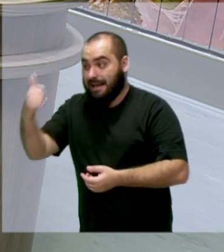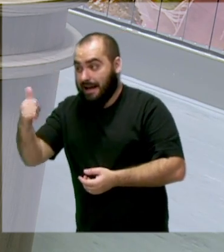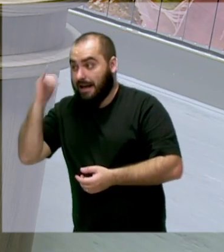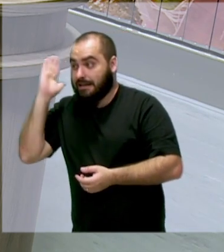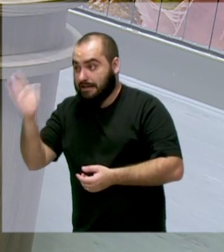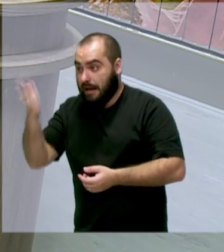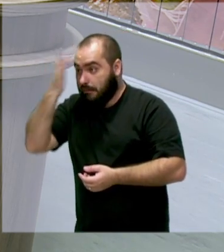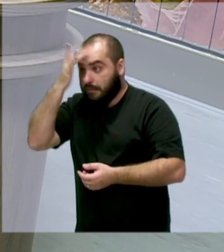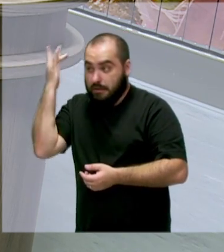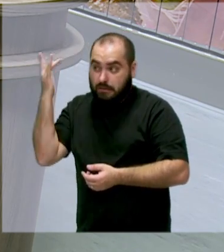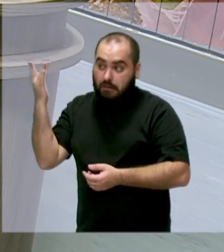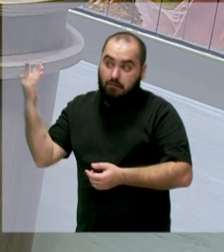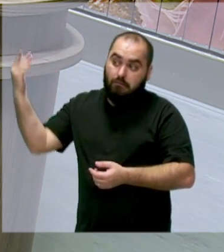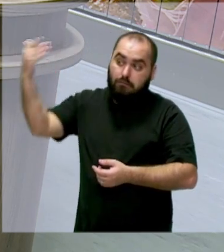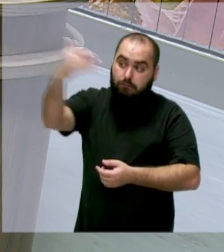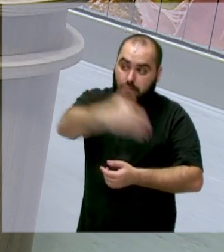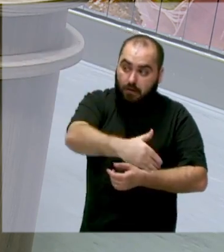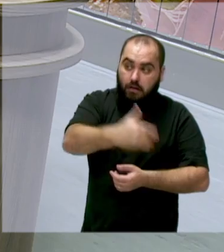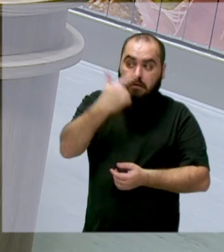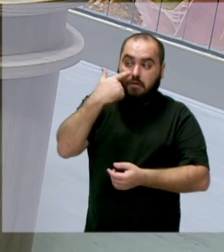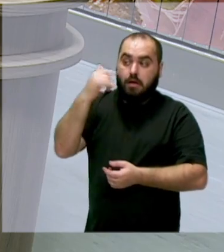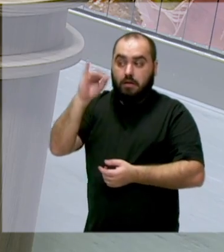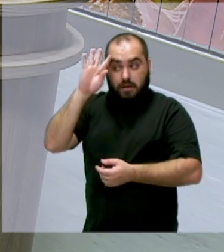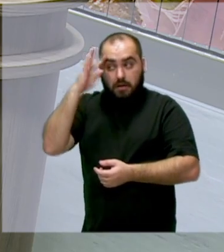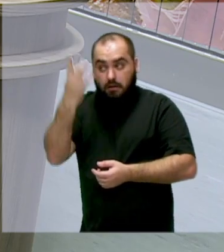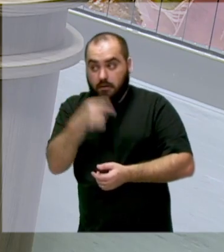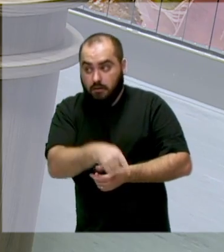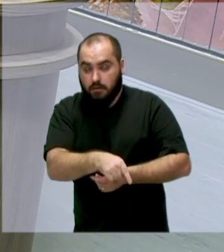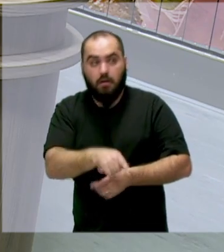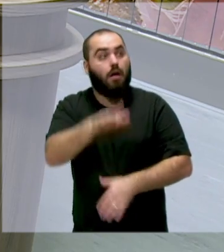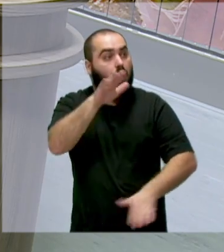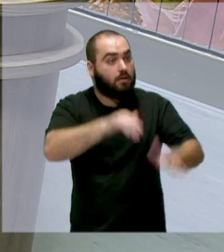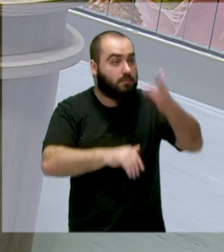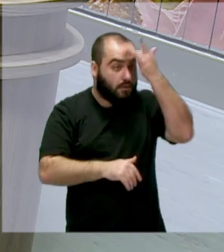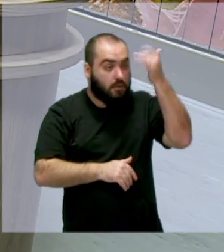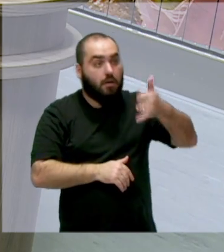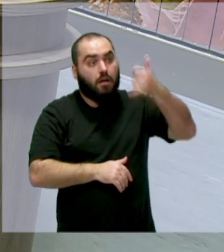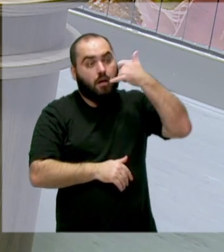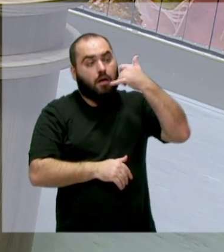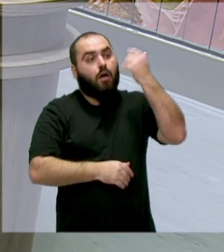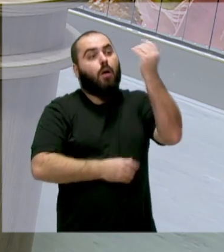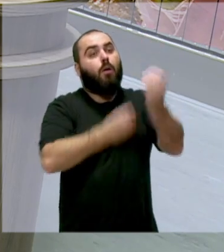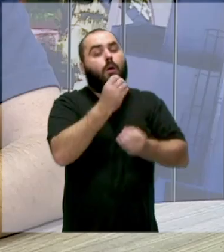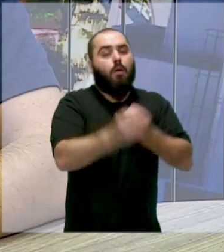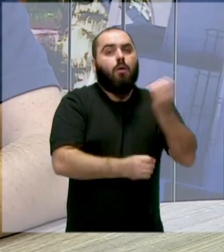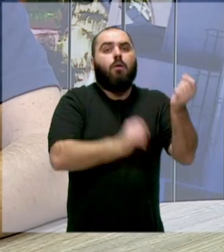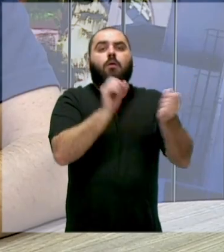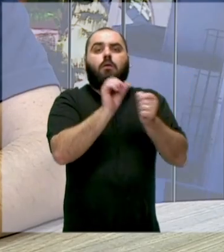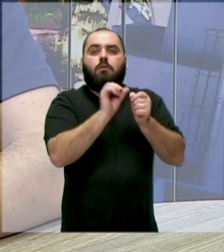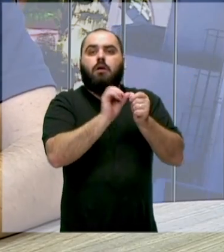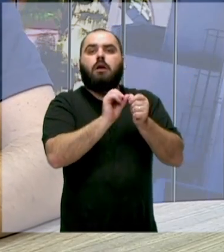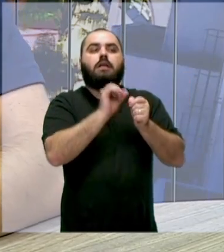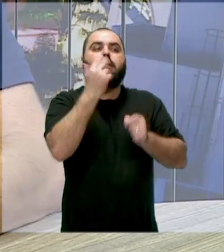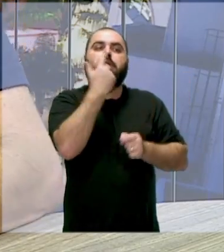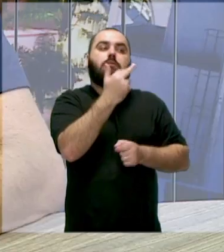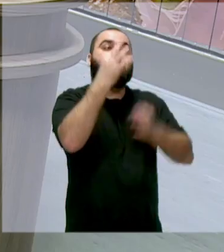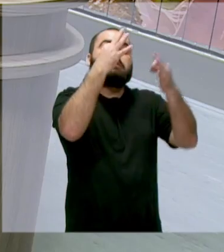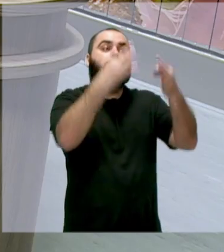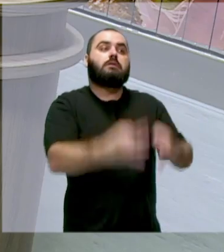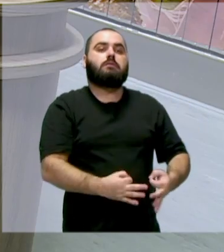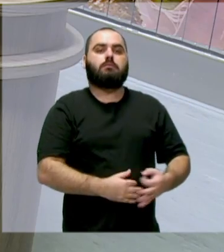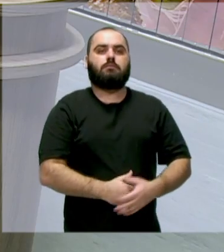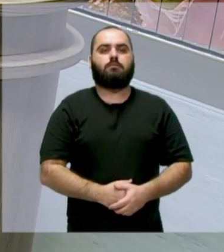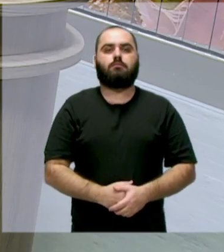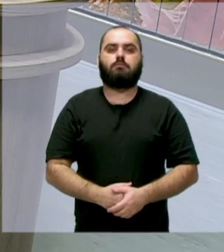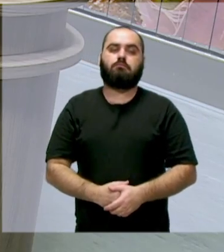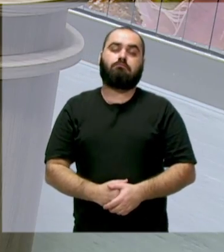o WhatsApp. Sim. Muitas vezes as pessoas ligam até para pegar orientação, como se deve fazer a maneira correta.